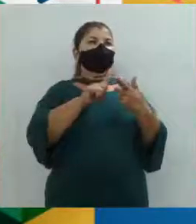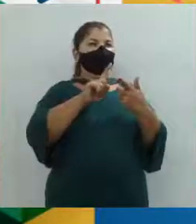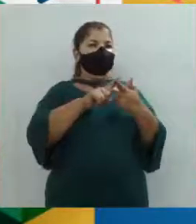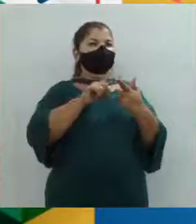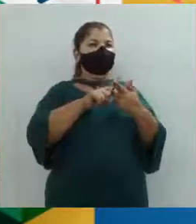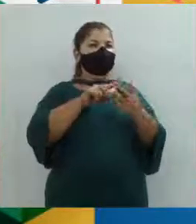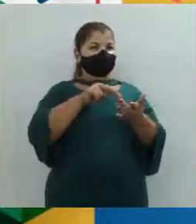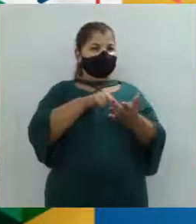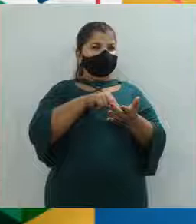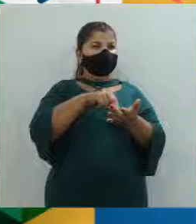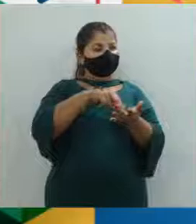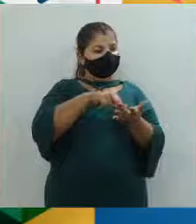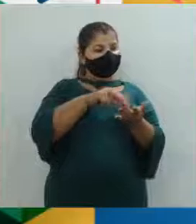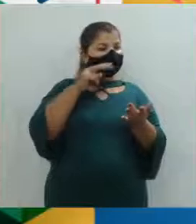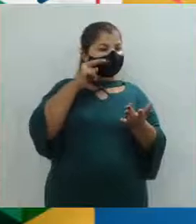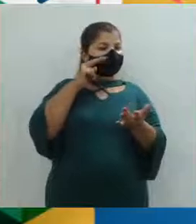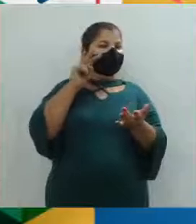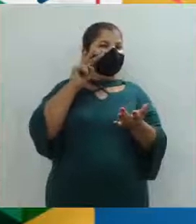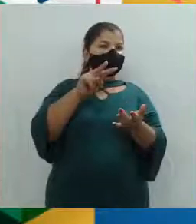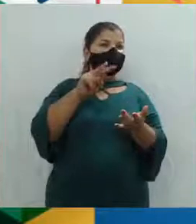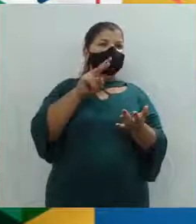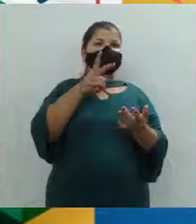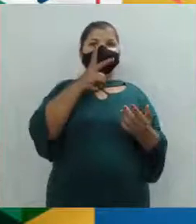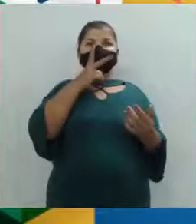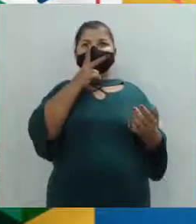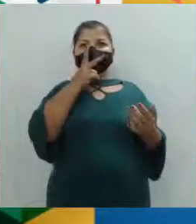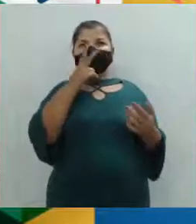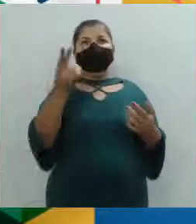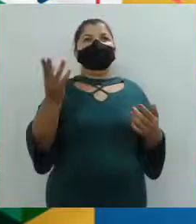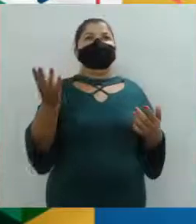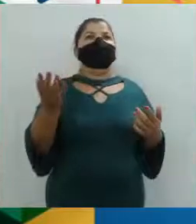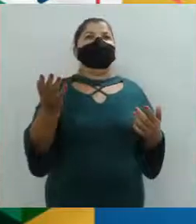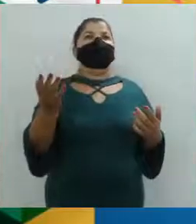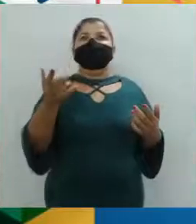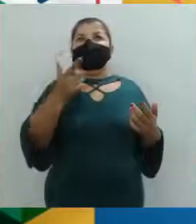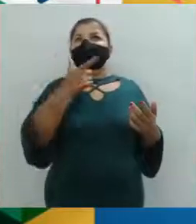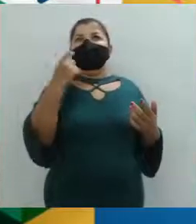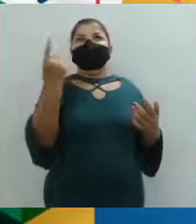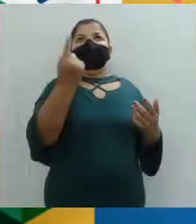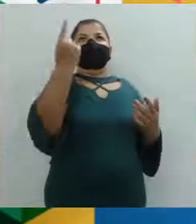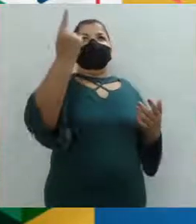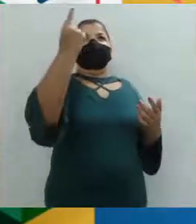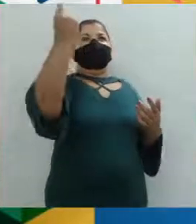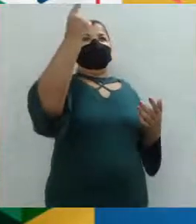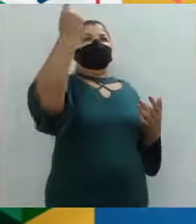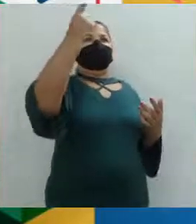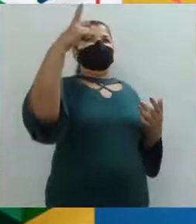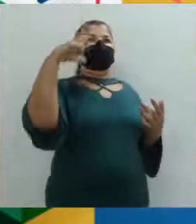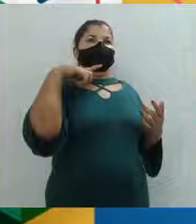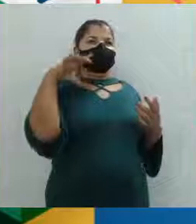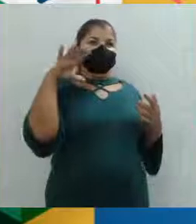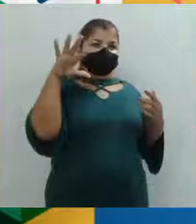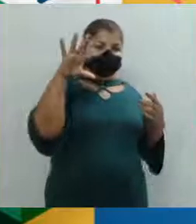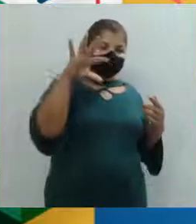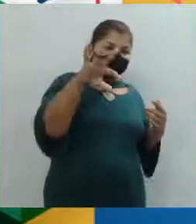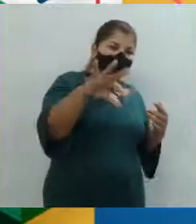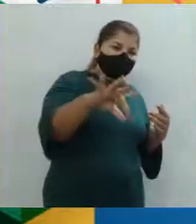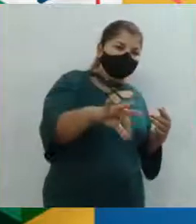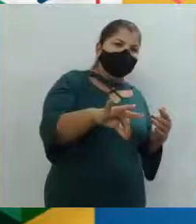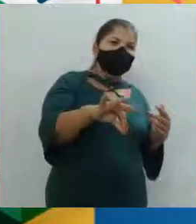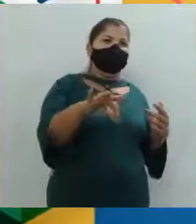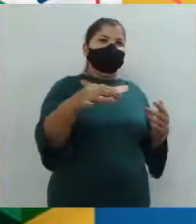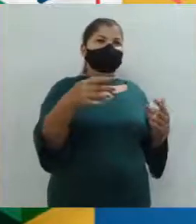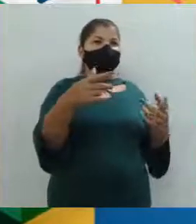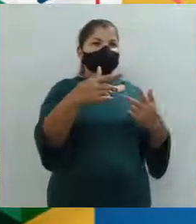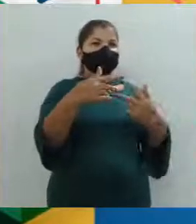próprio Rashad, deu a impressão de que um gigante está tocando em